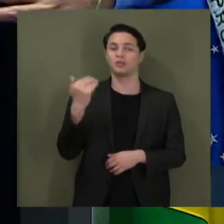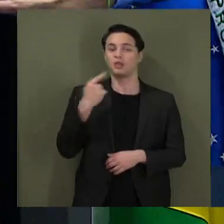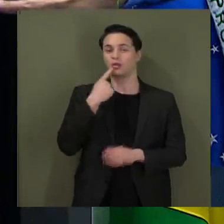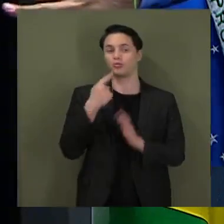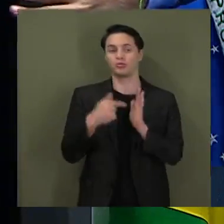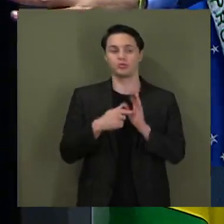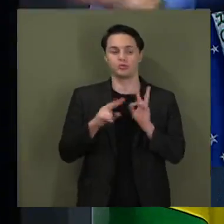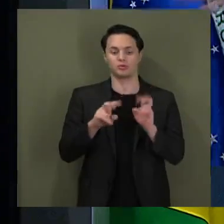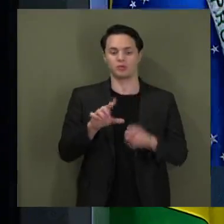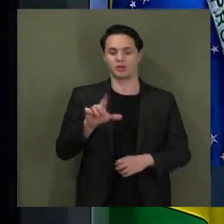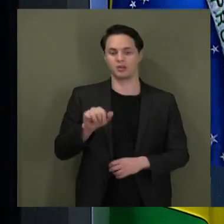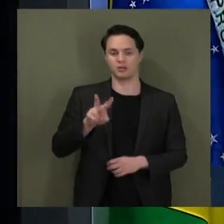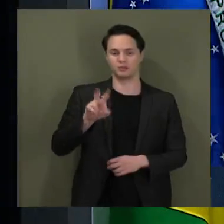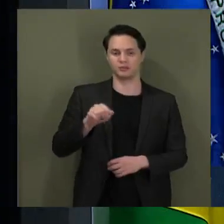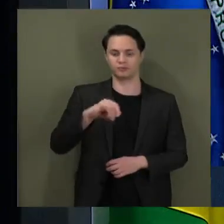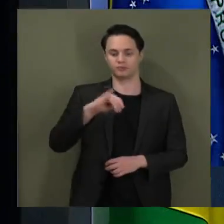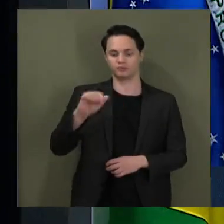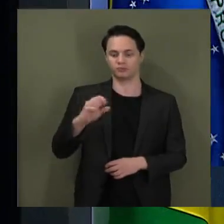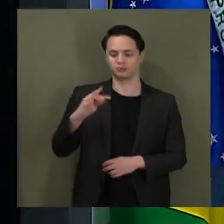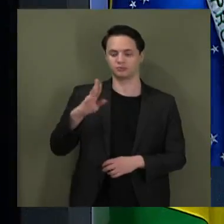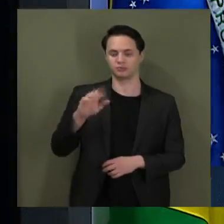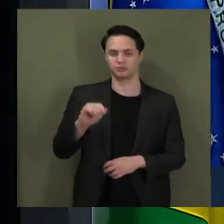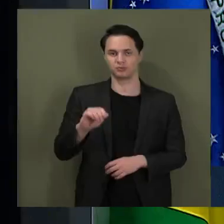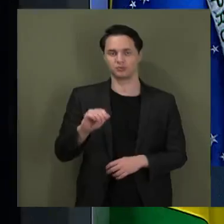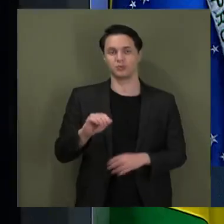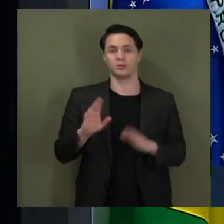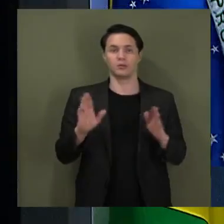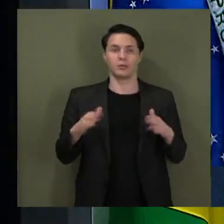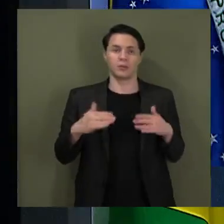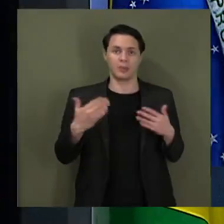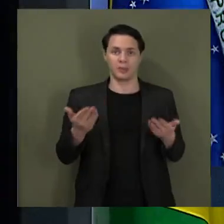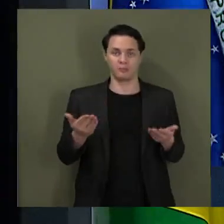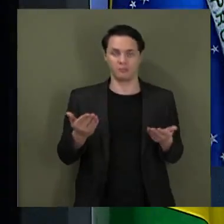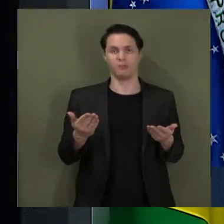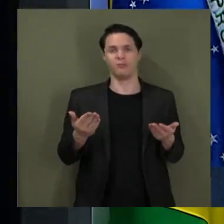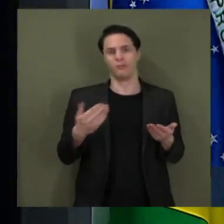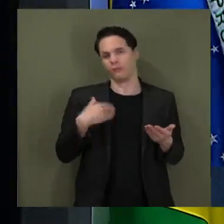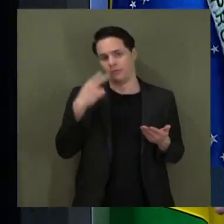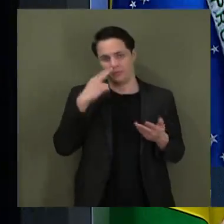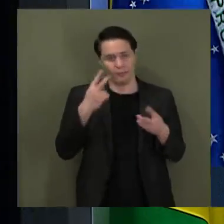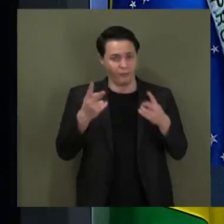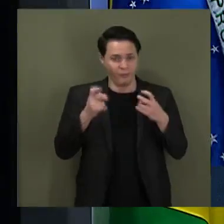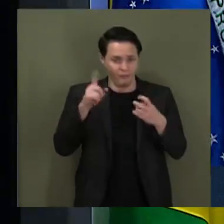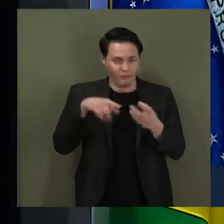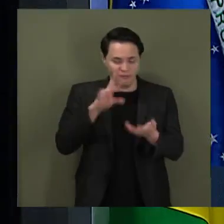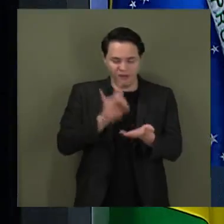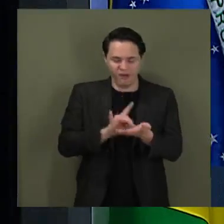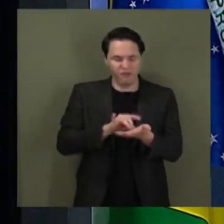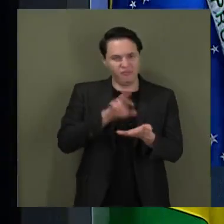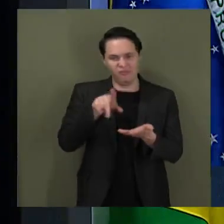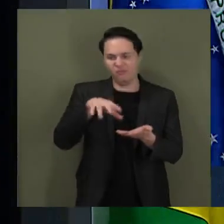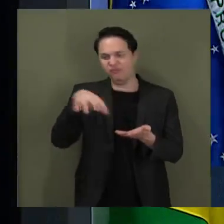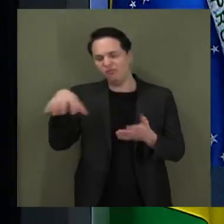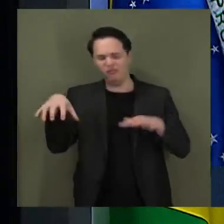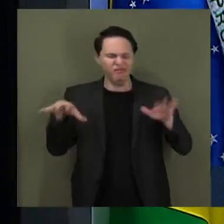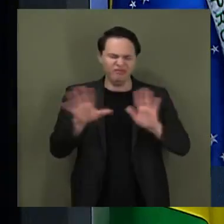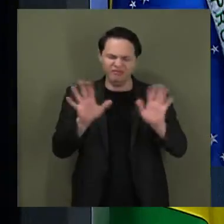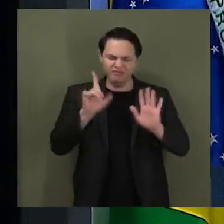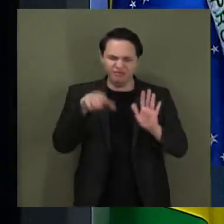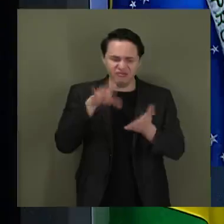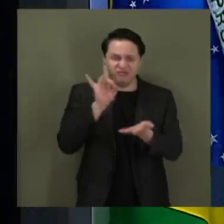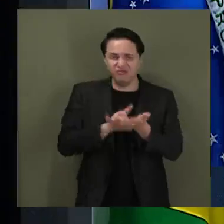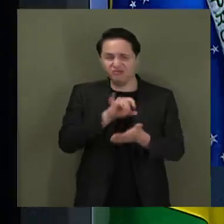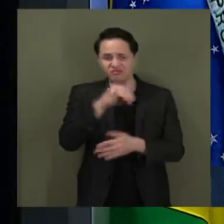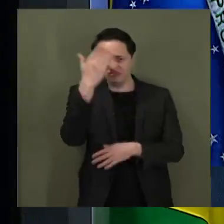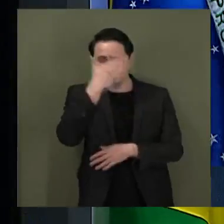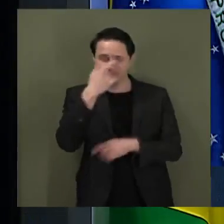tem viés aqui, não tem lado, é a verdade que está aí, só não vê quem não quer,